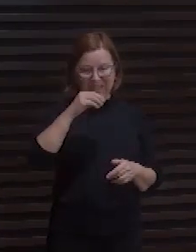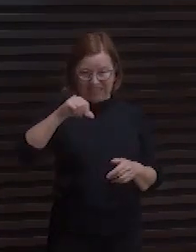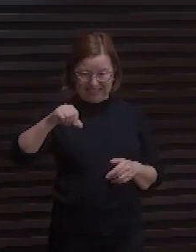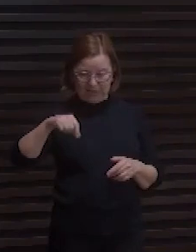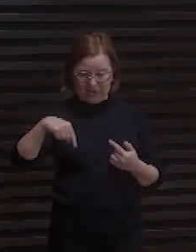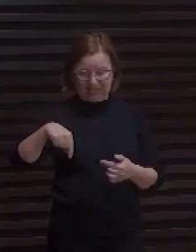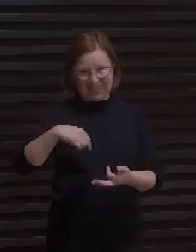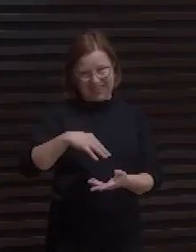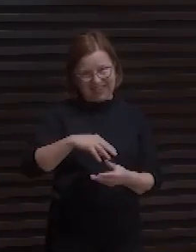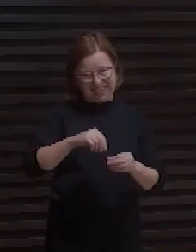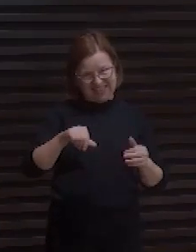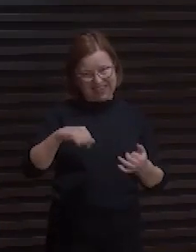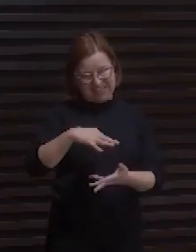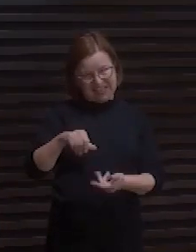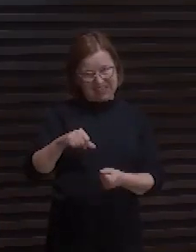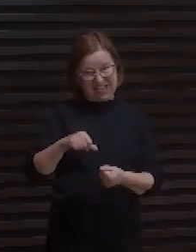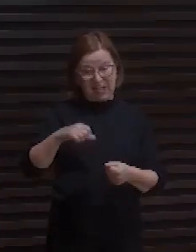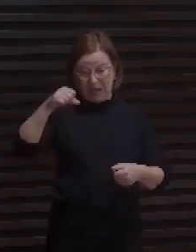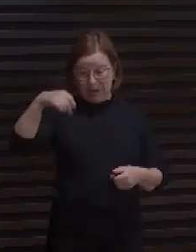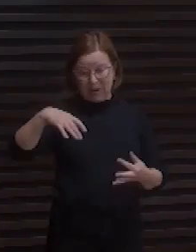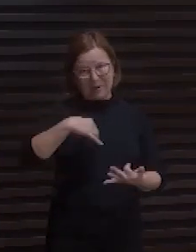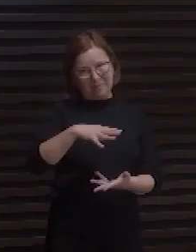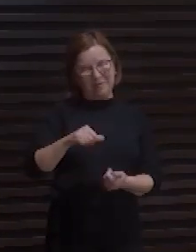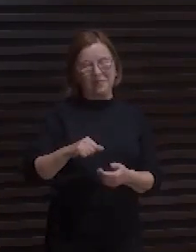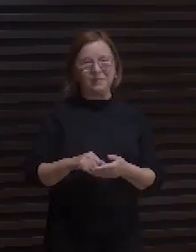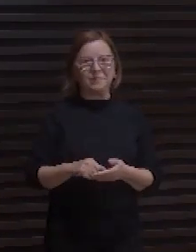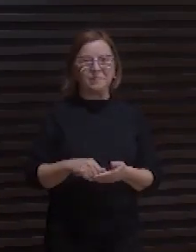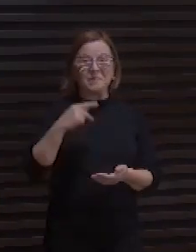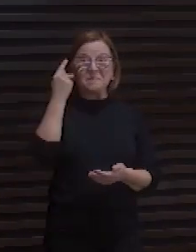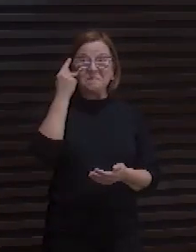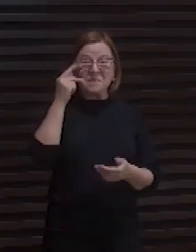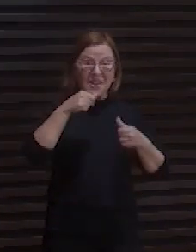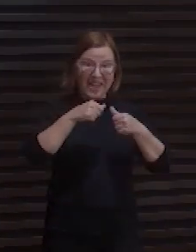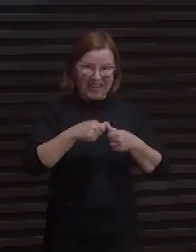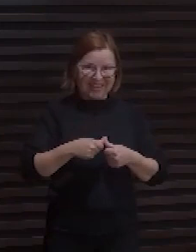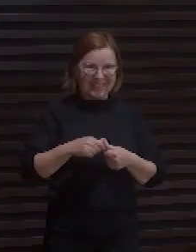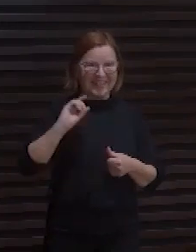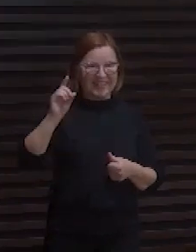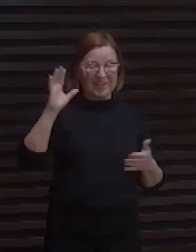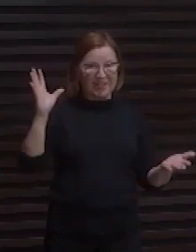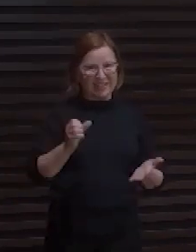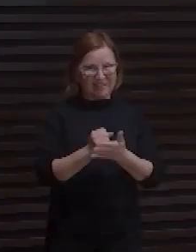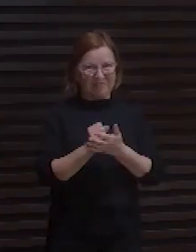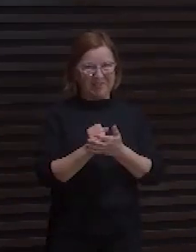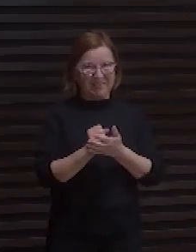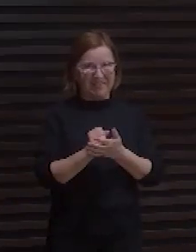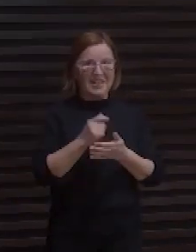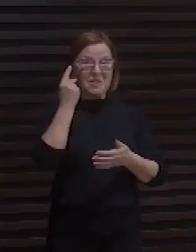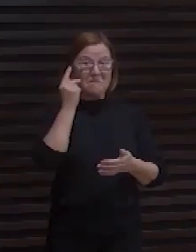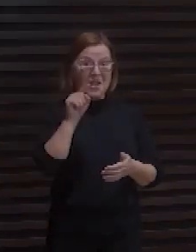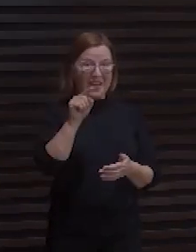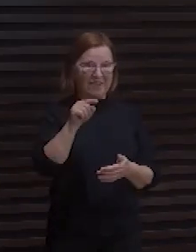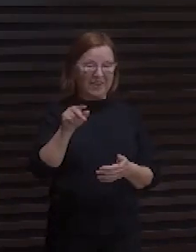influência positiva nessa sociedade caída. É para isso que Deus te alcançou, para que você seja um instrumento da graça